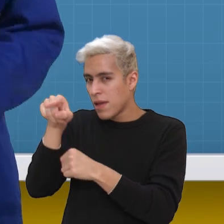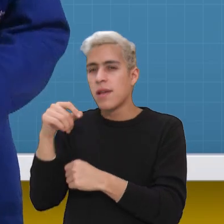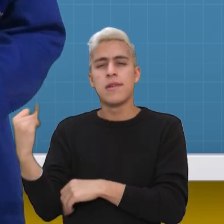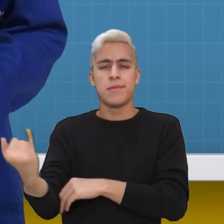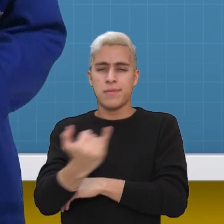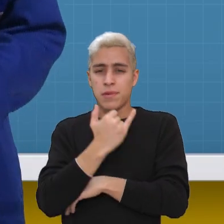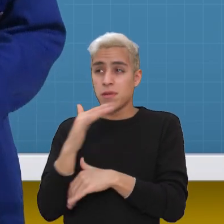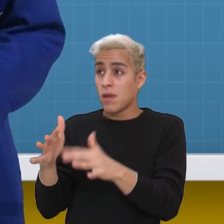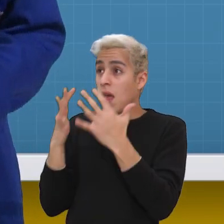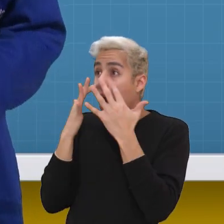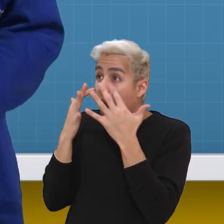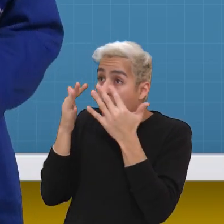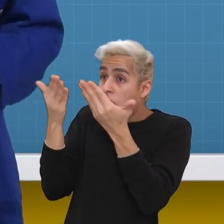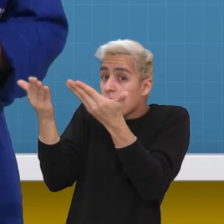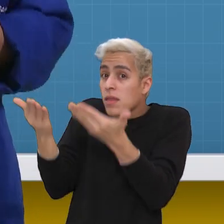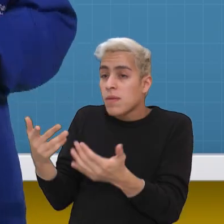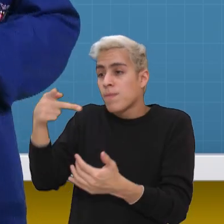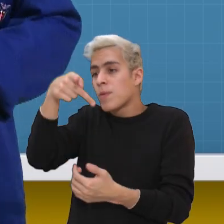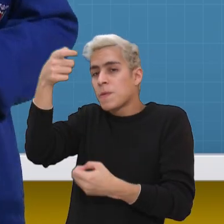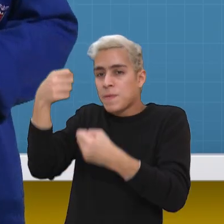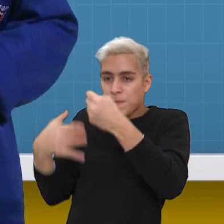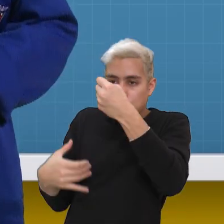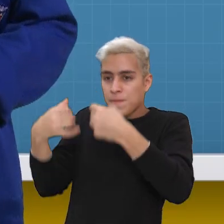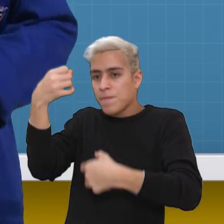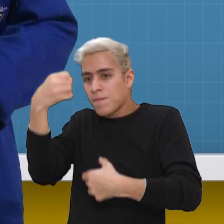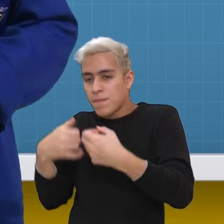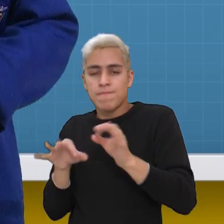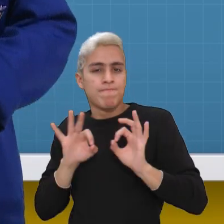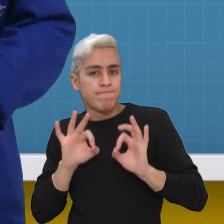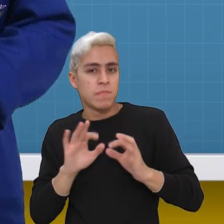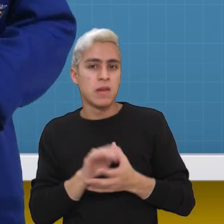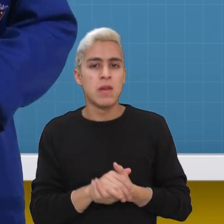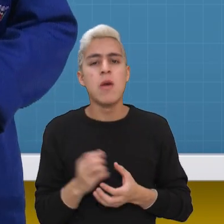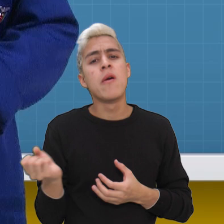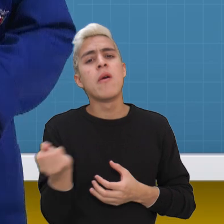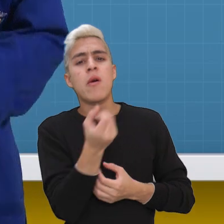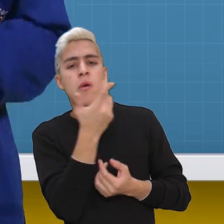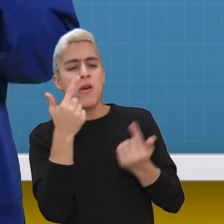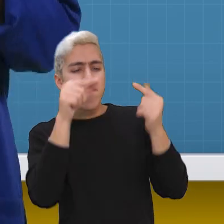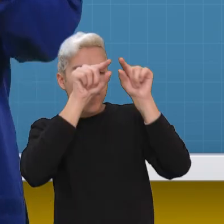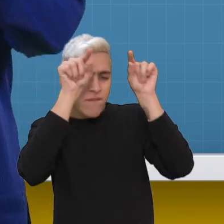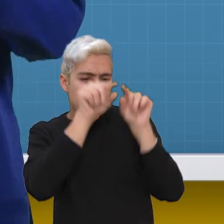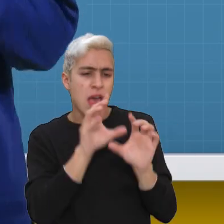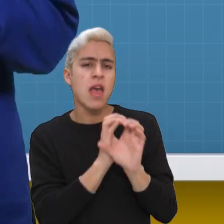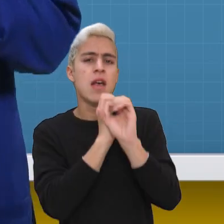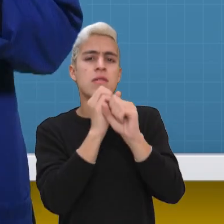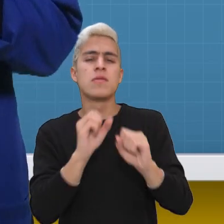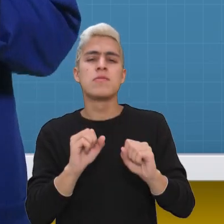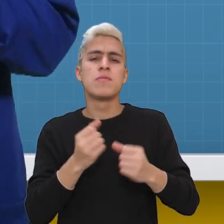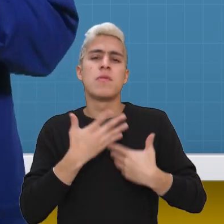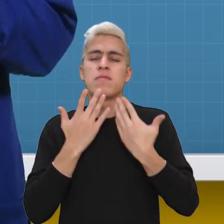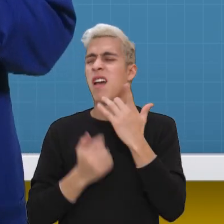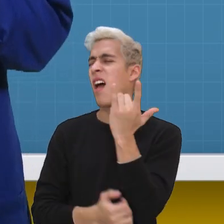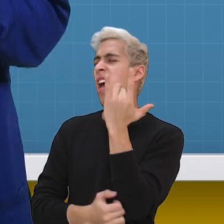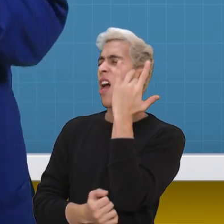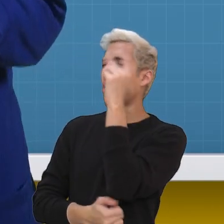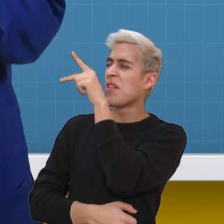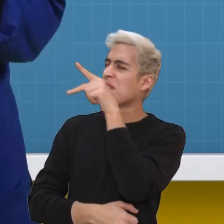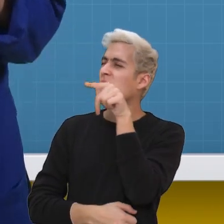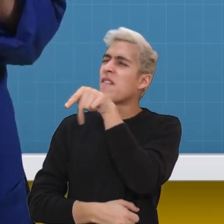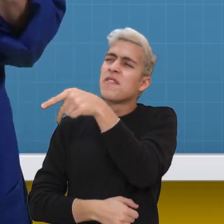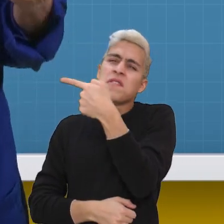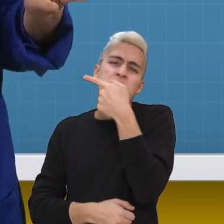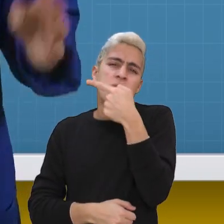você presta atenção nela, né? A importância de prestar atenção no que a professora fala. Isso. Quantos versos há no poema?